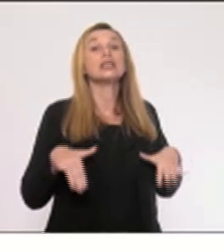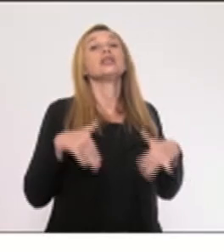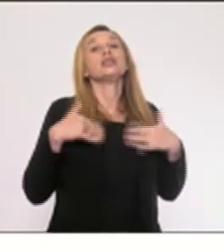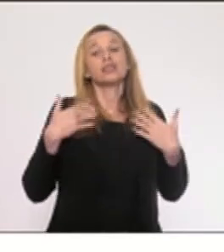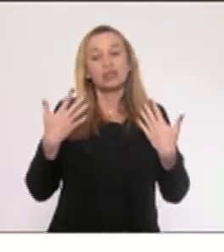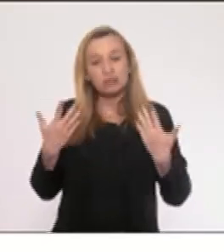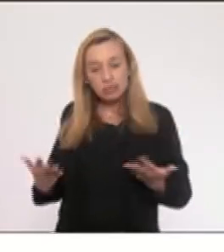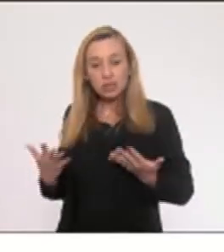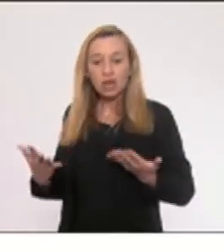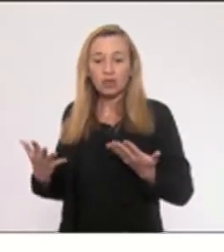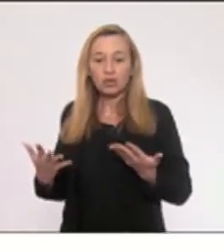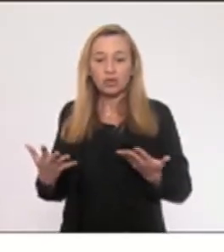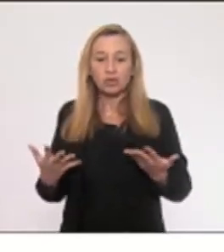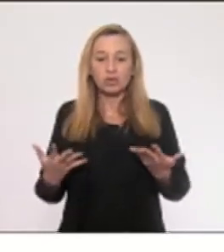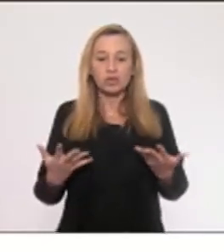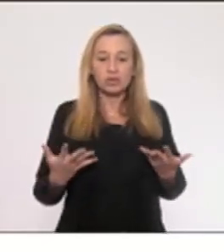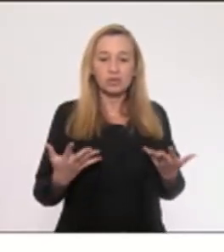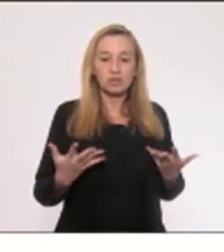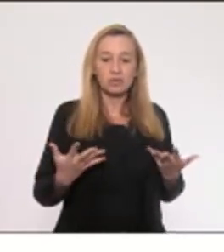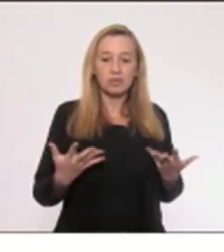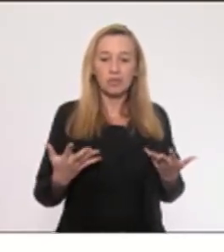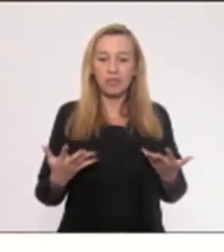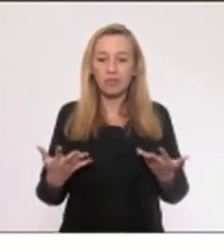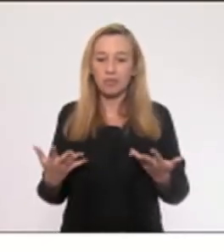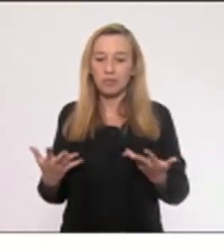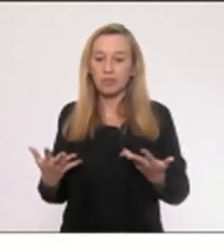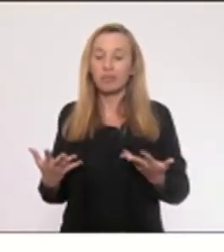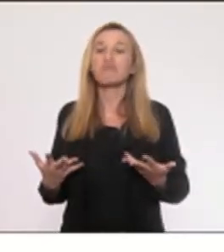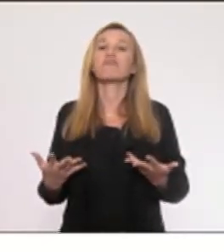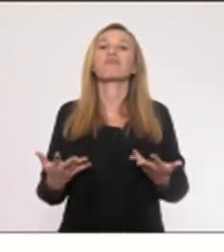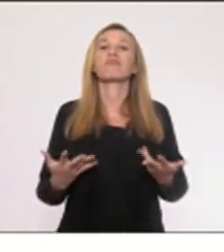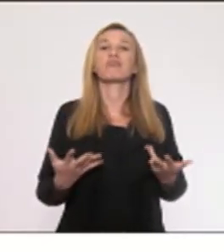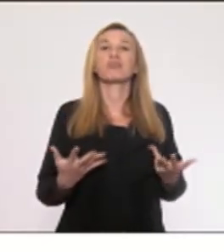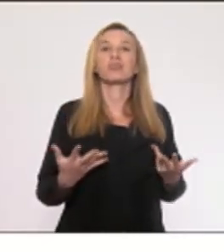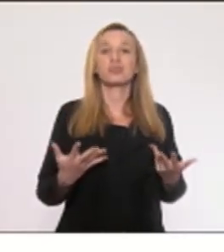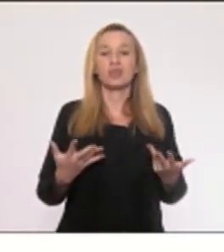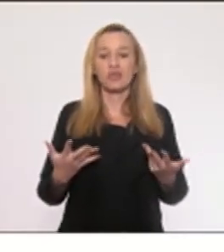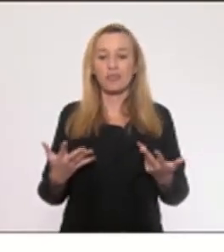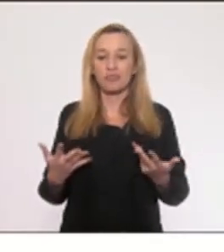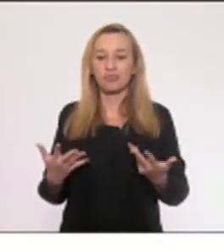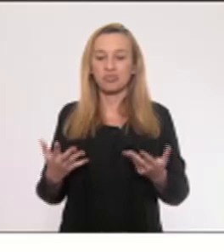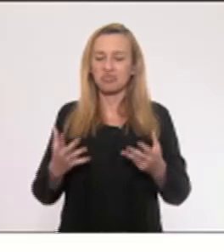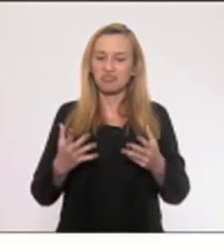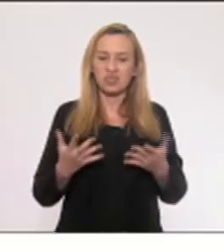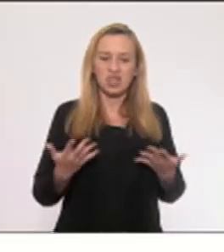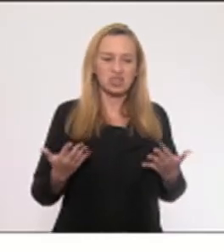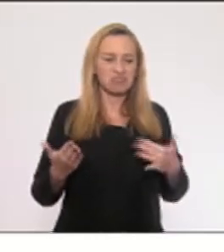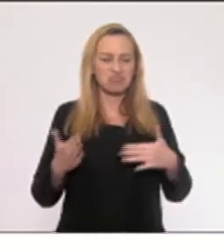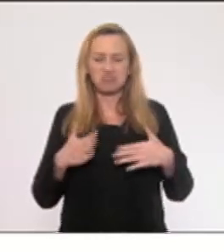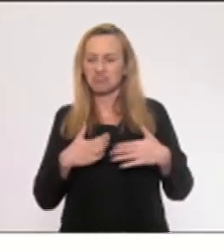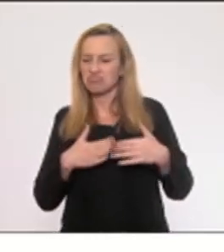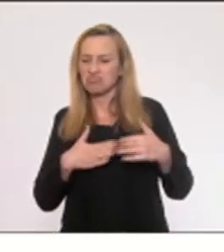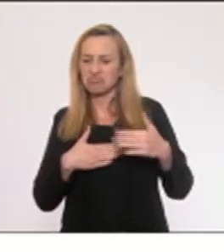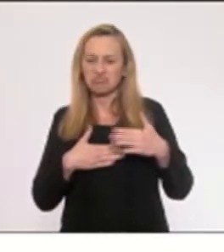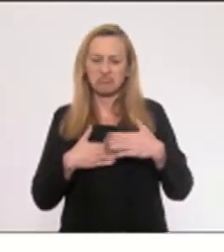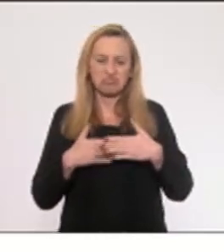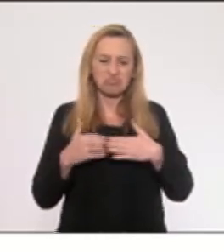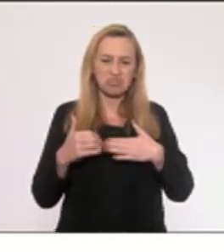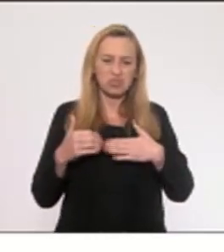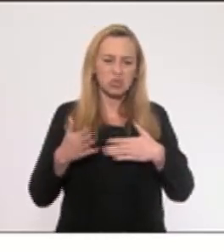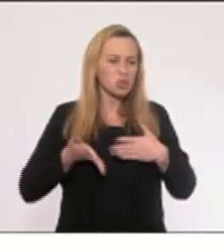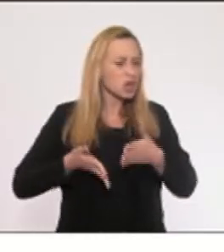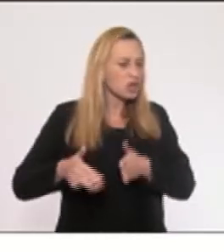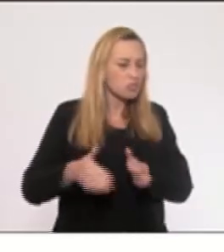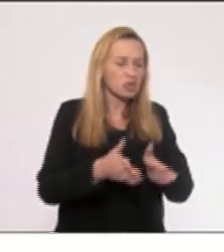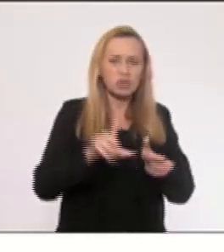num gesto de protagonismo do Parlamento Fluminense, independente do caminho que o Canecão